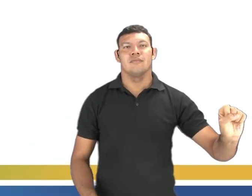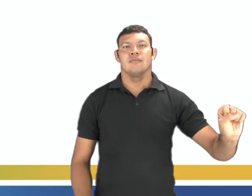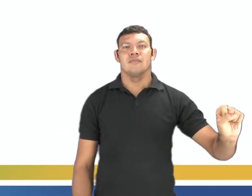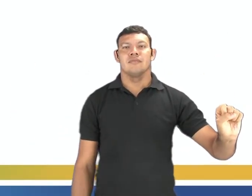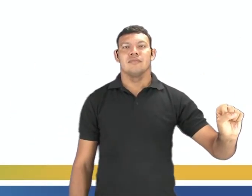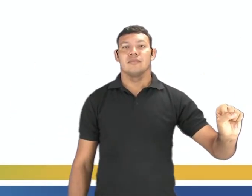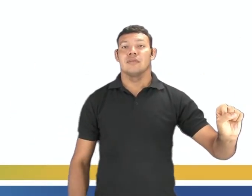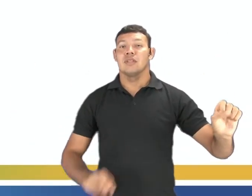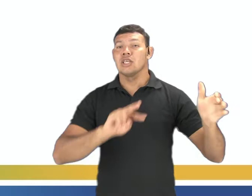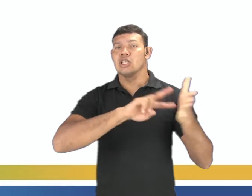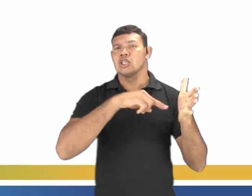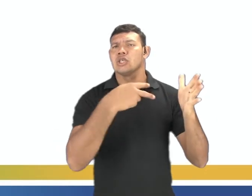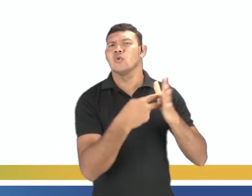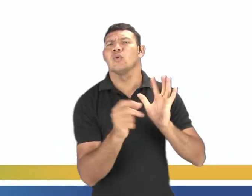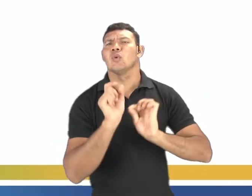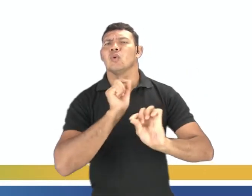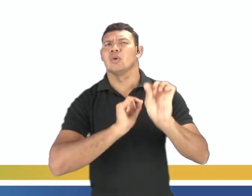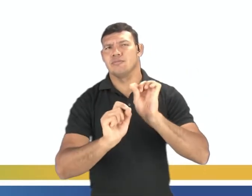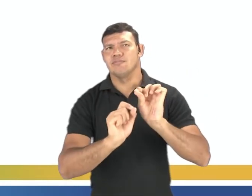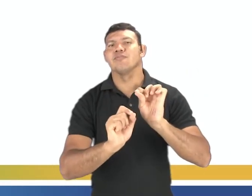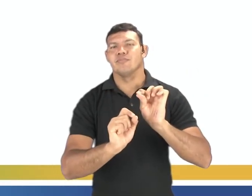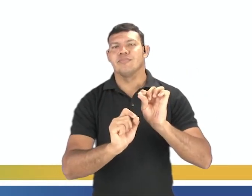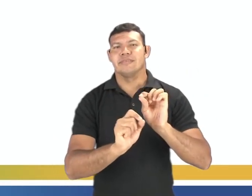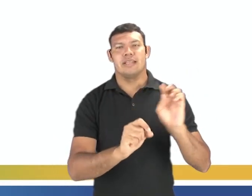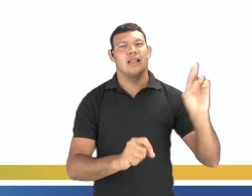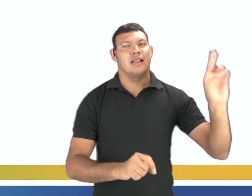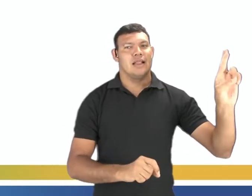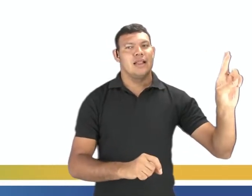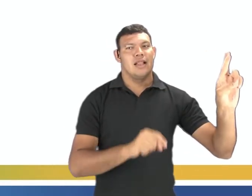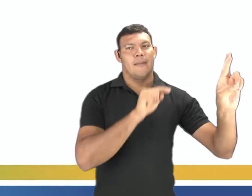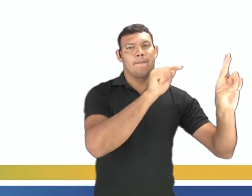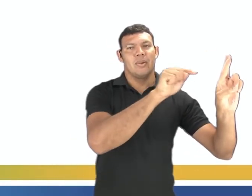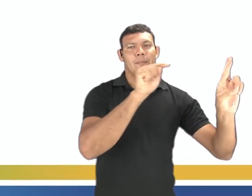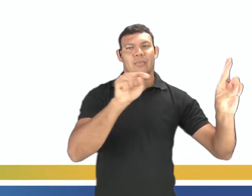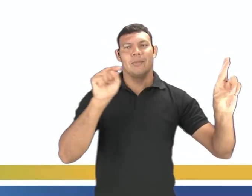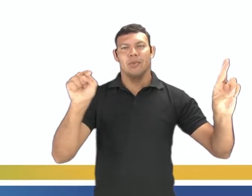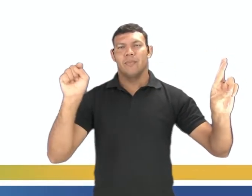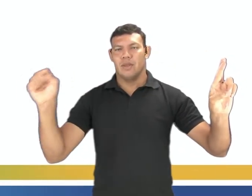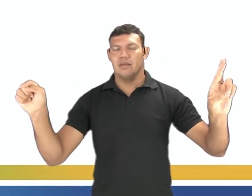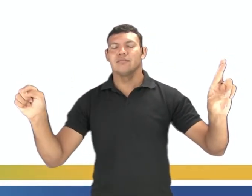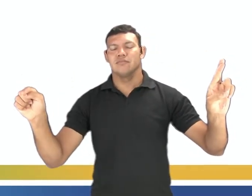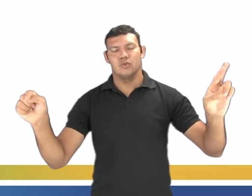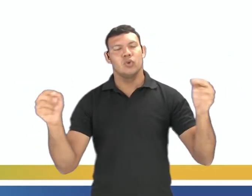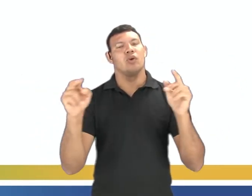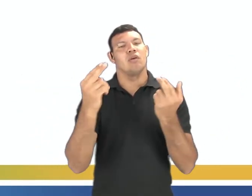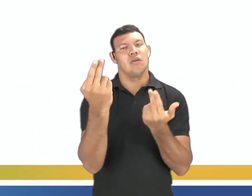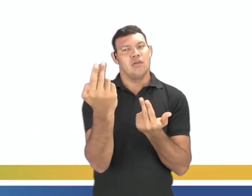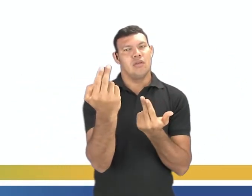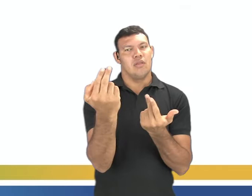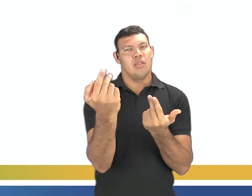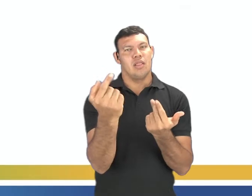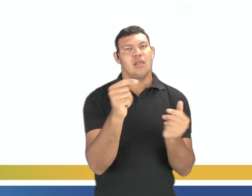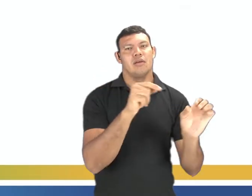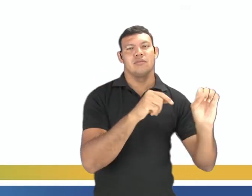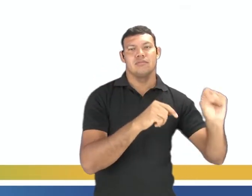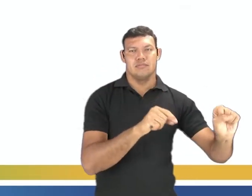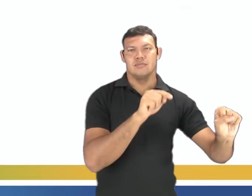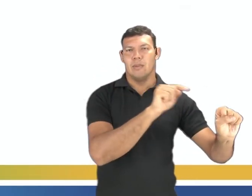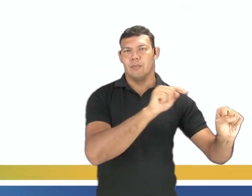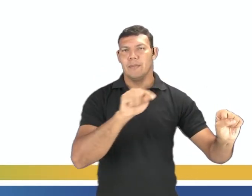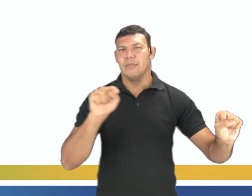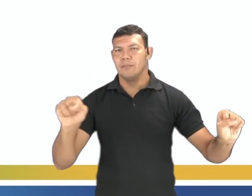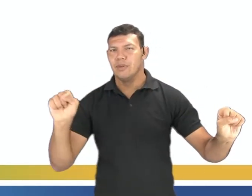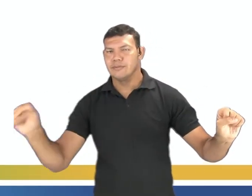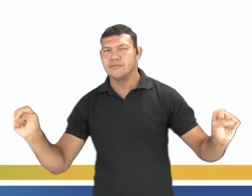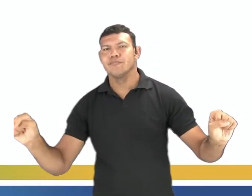essa e significa dizer que todos os pontos dr são os mesmos pontos de s e aí